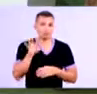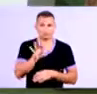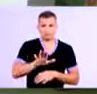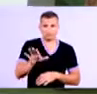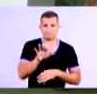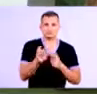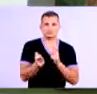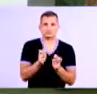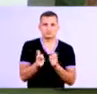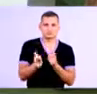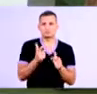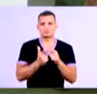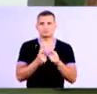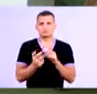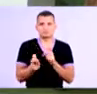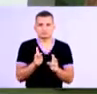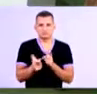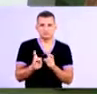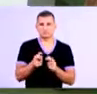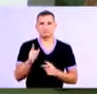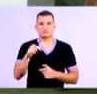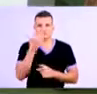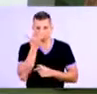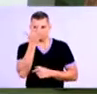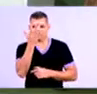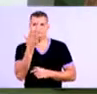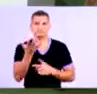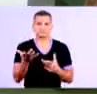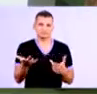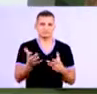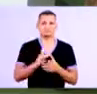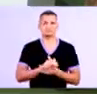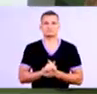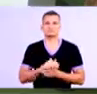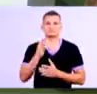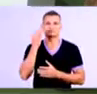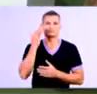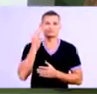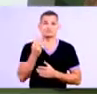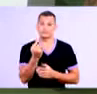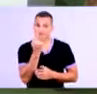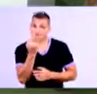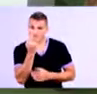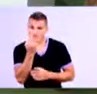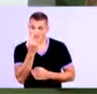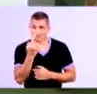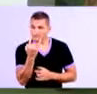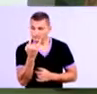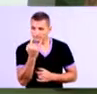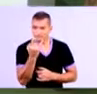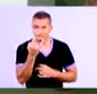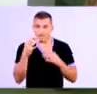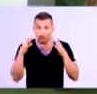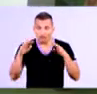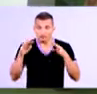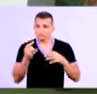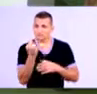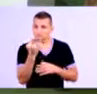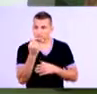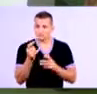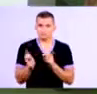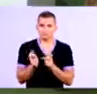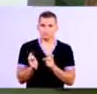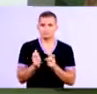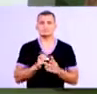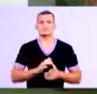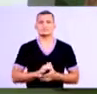jogos, porque os jogos eles são extremamente fáceis de entreter, de prender a atenção da gente.